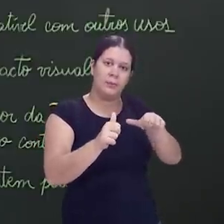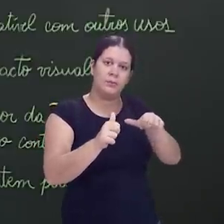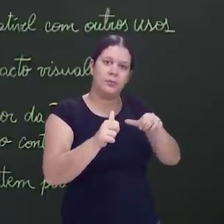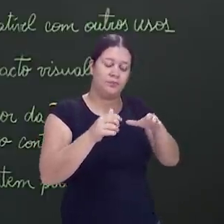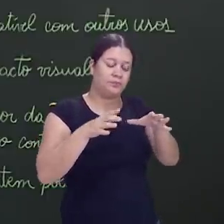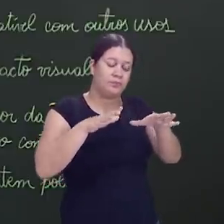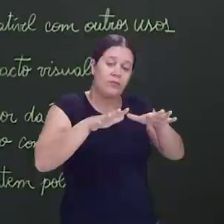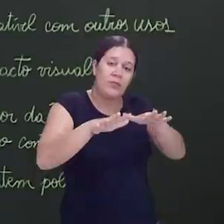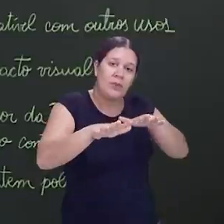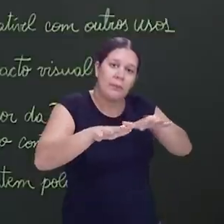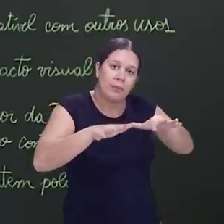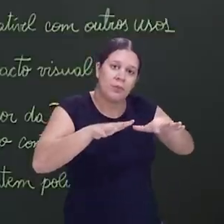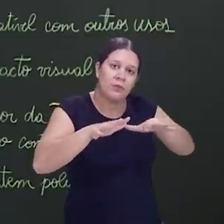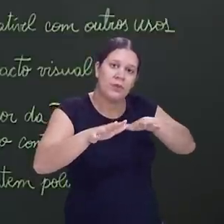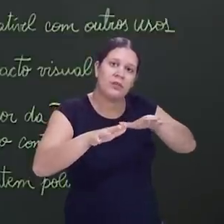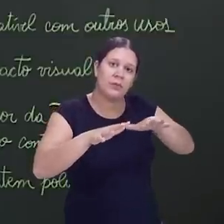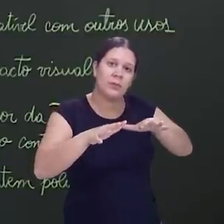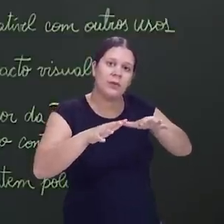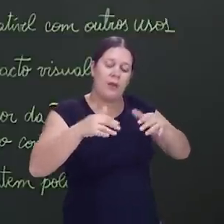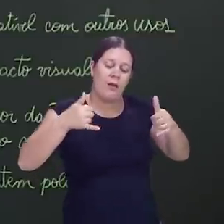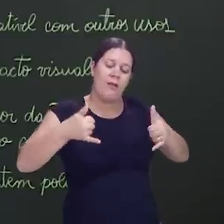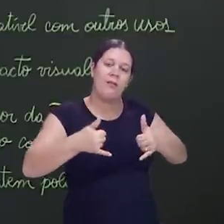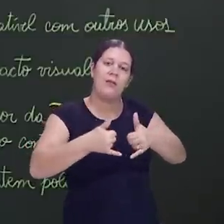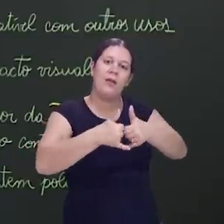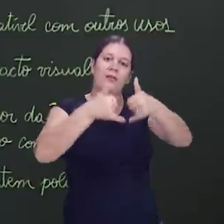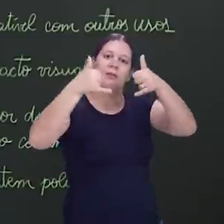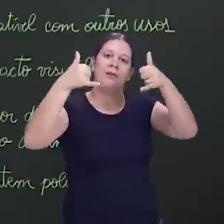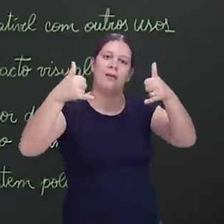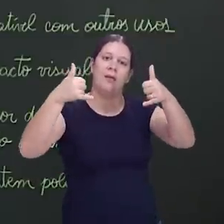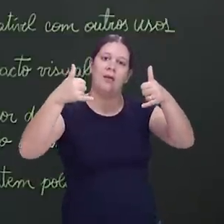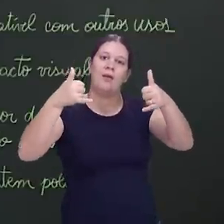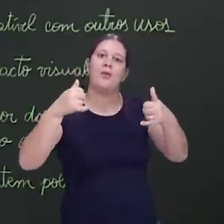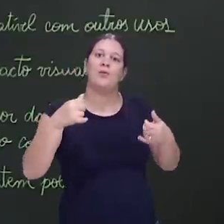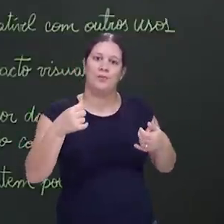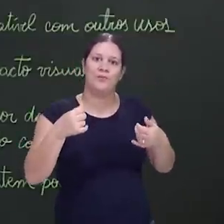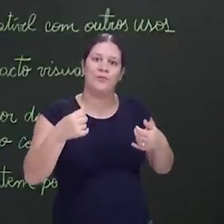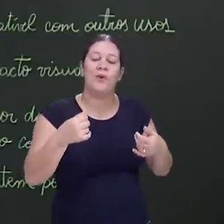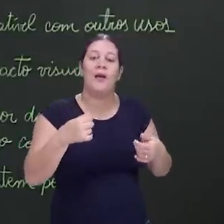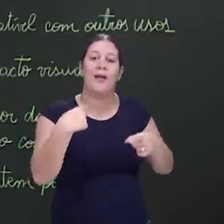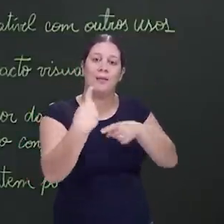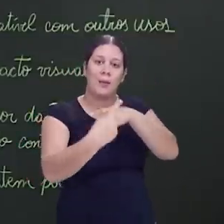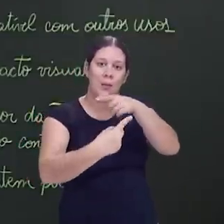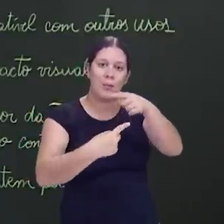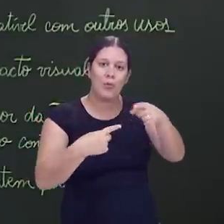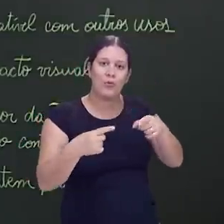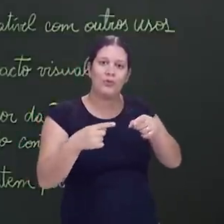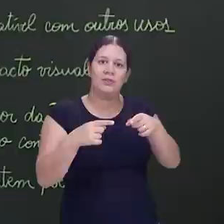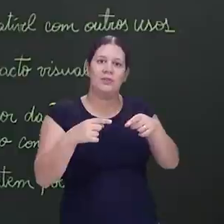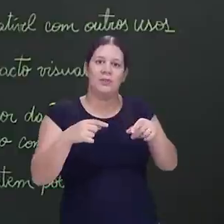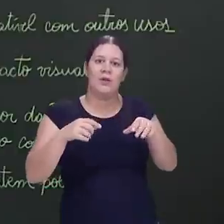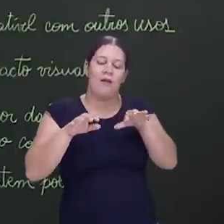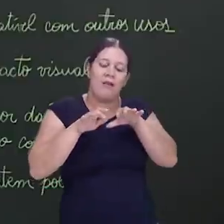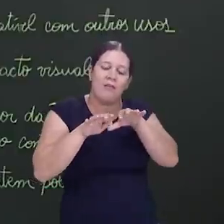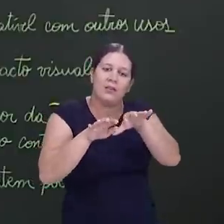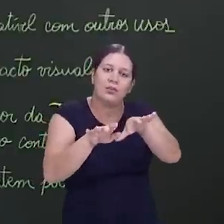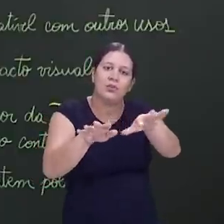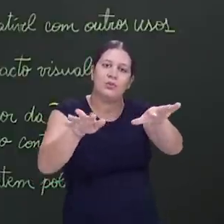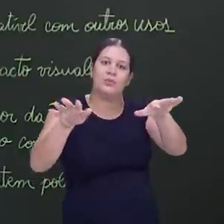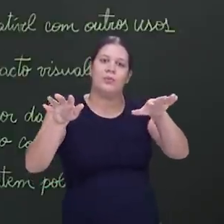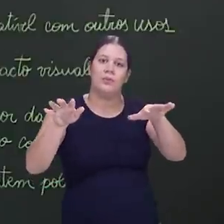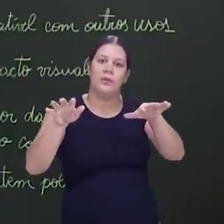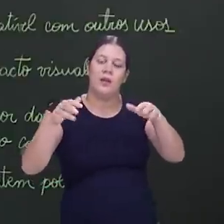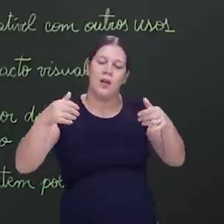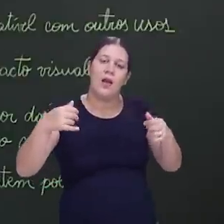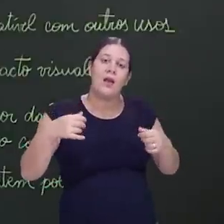do movimento cinética em elétrica. E a partir daí, isso vai sendo canalizado e distribuído para o entorno.